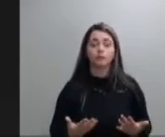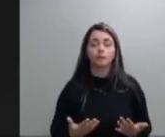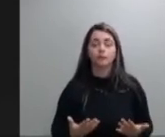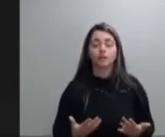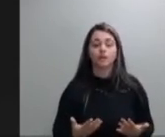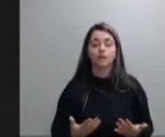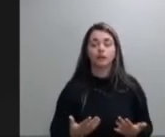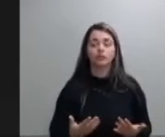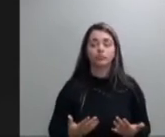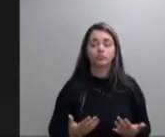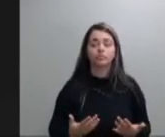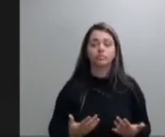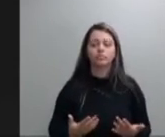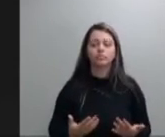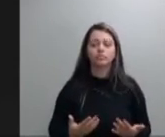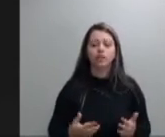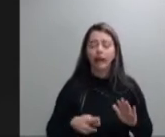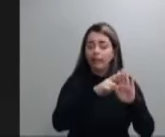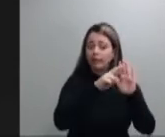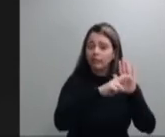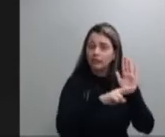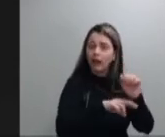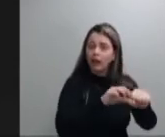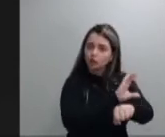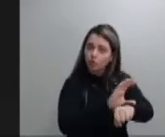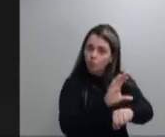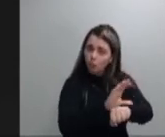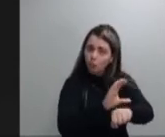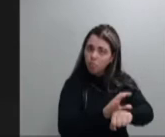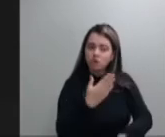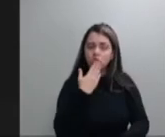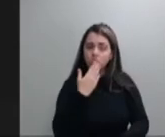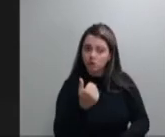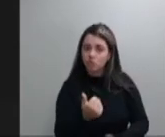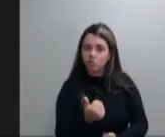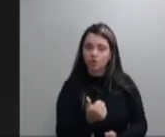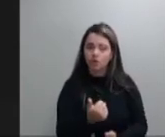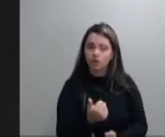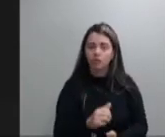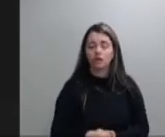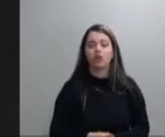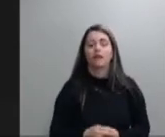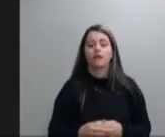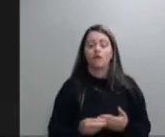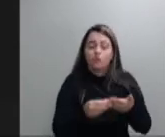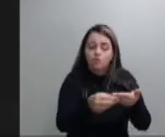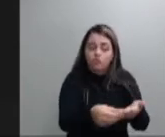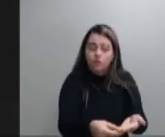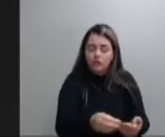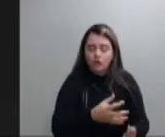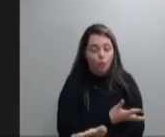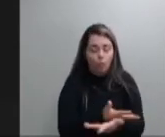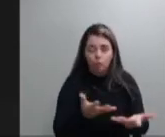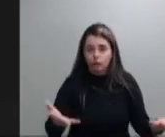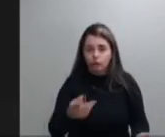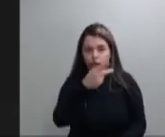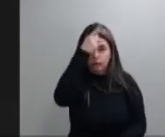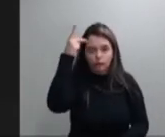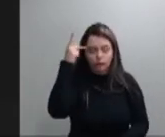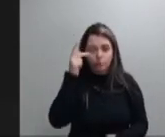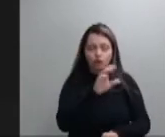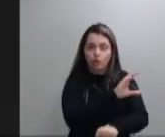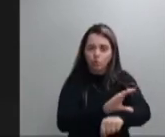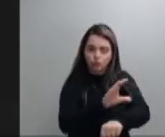de regência do concurso maior garantia de lisura se oferece aos participantes continuo aqui com a leitura com